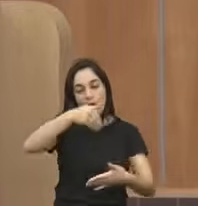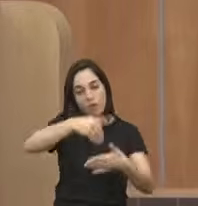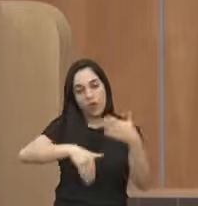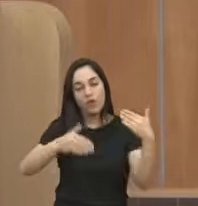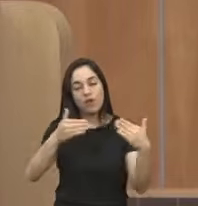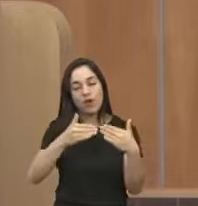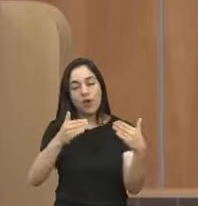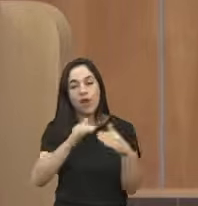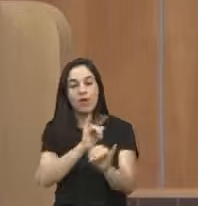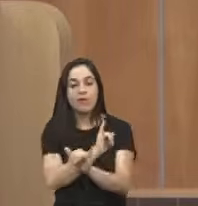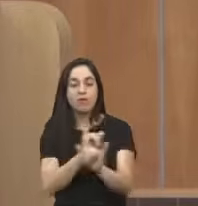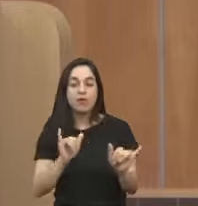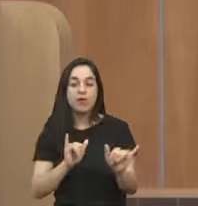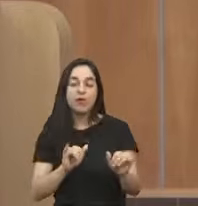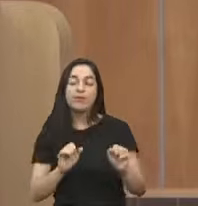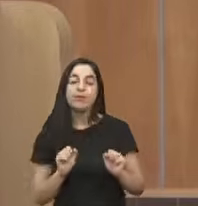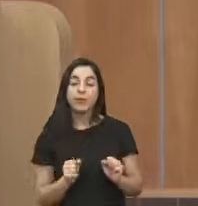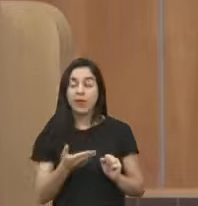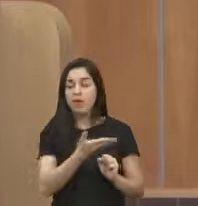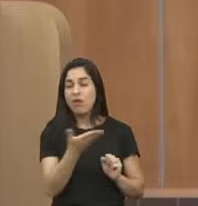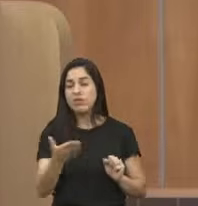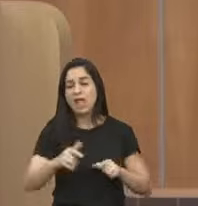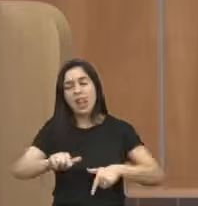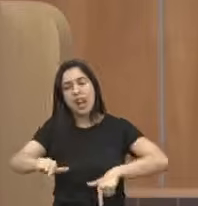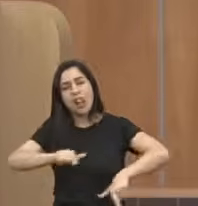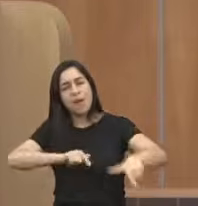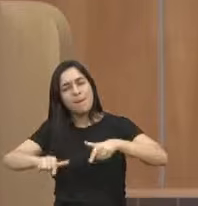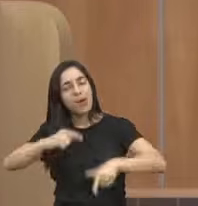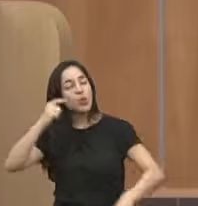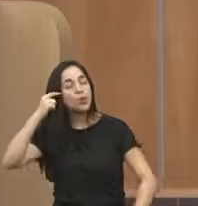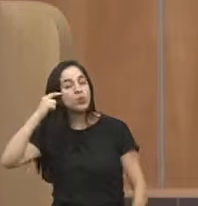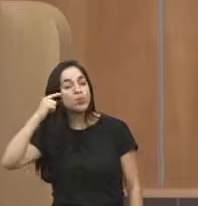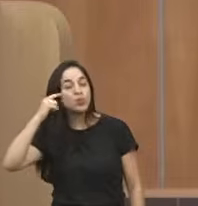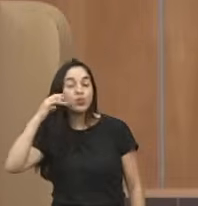favorável, dizendo que vocês trabalham com sonhos,